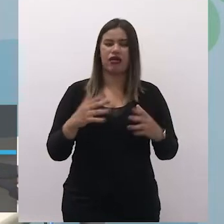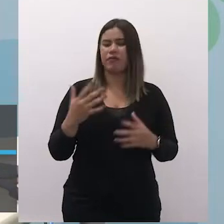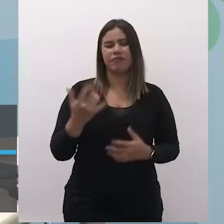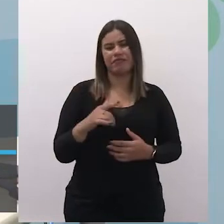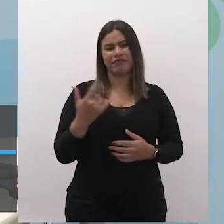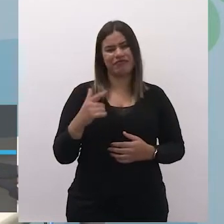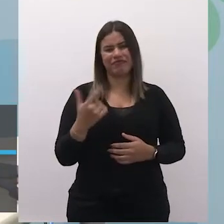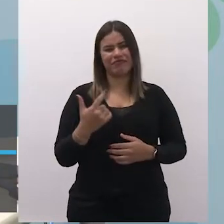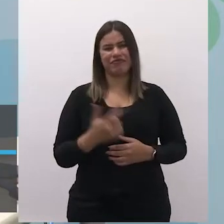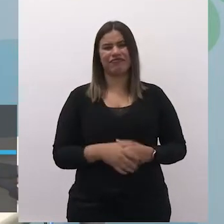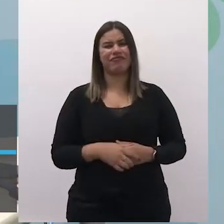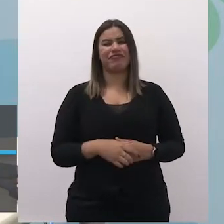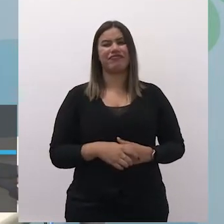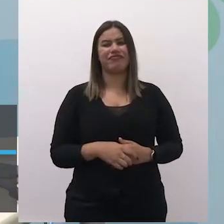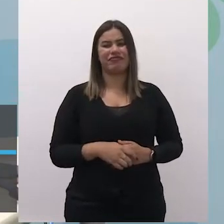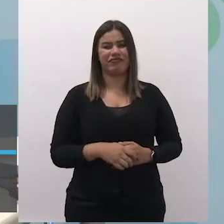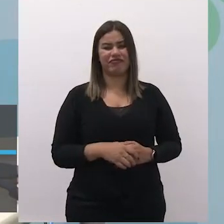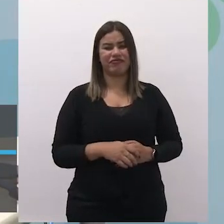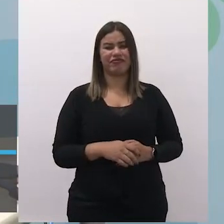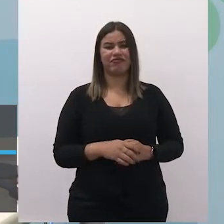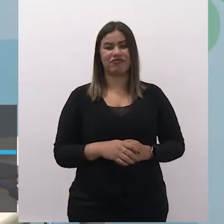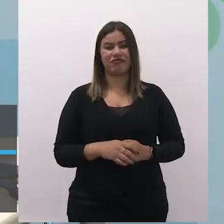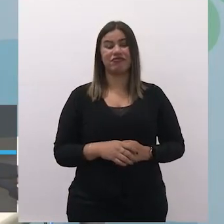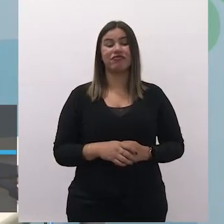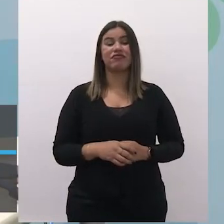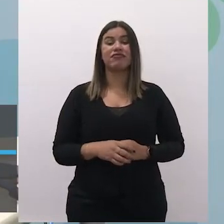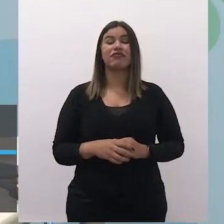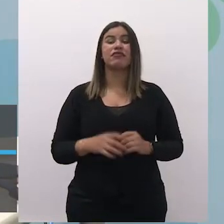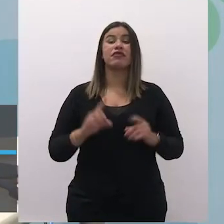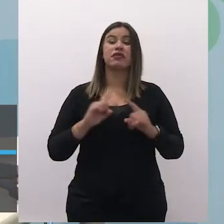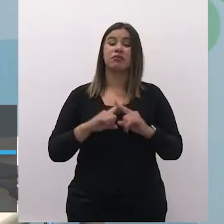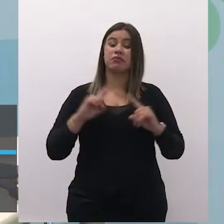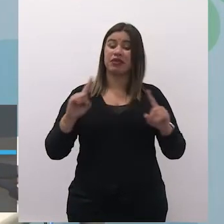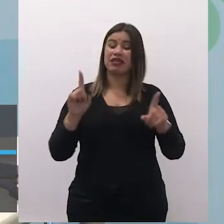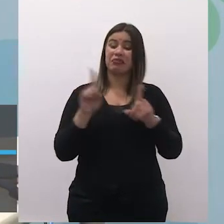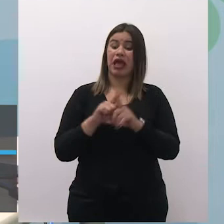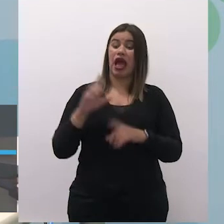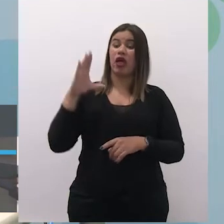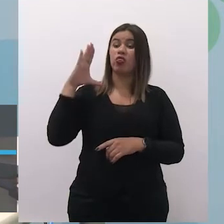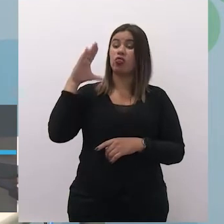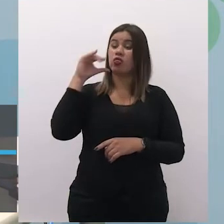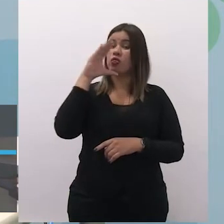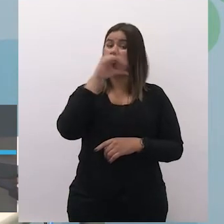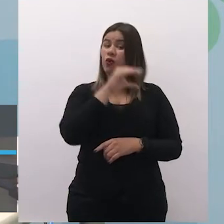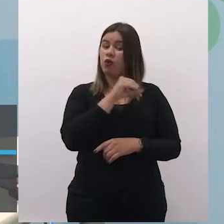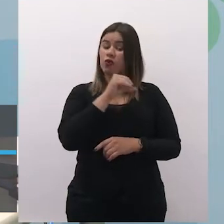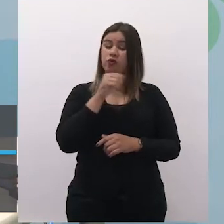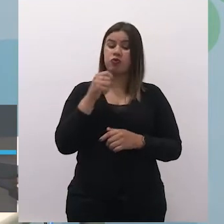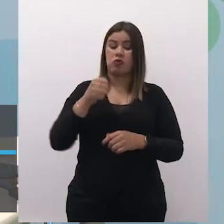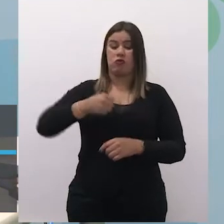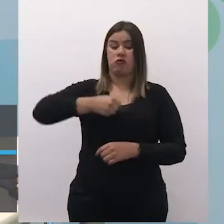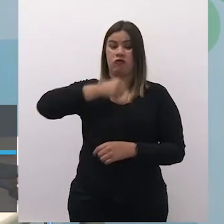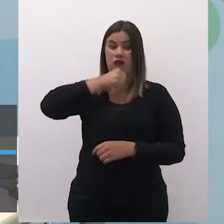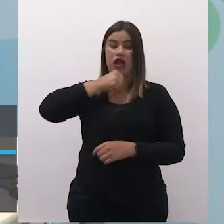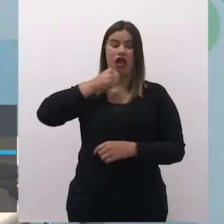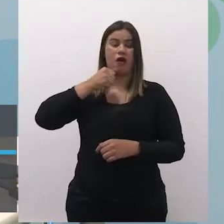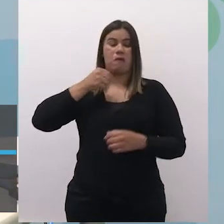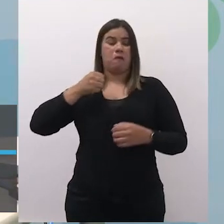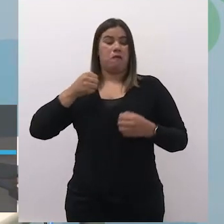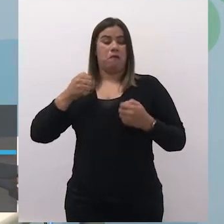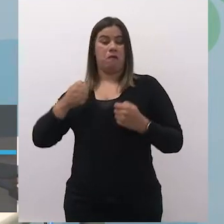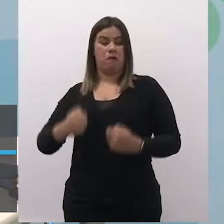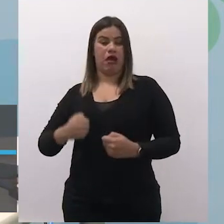a parte infantil tem uma ênfase maior, mas ele também não tem aquela postura mais velha, aquela postura